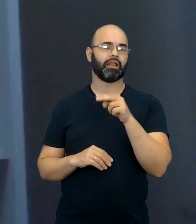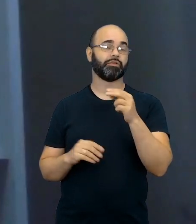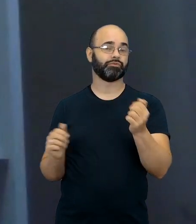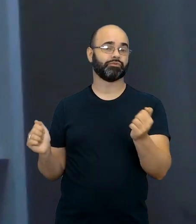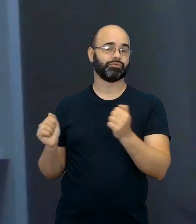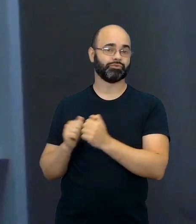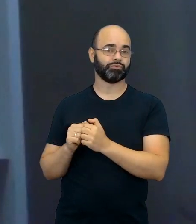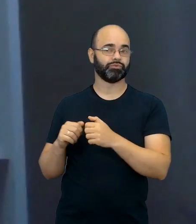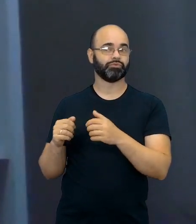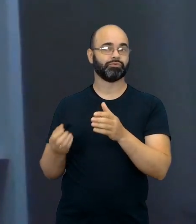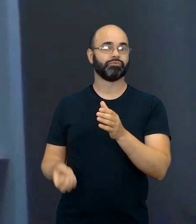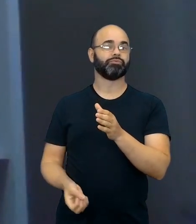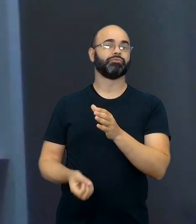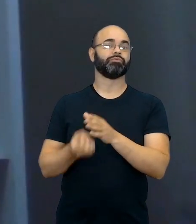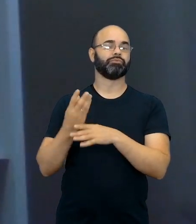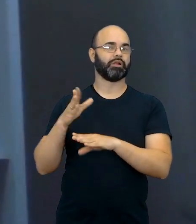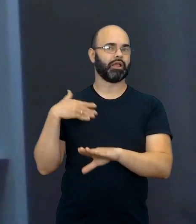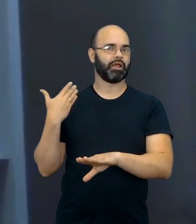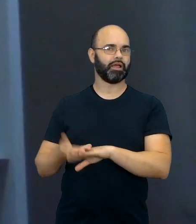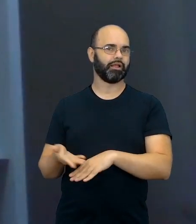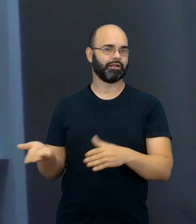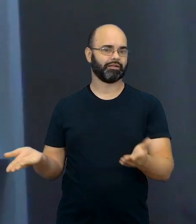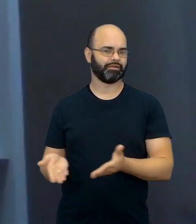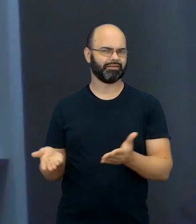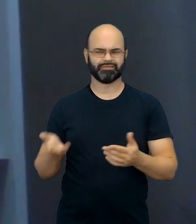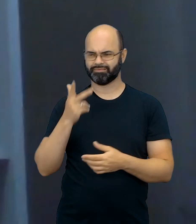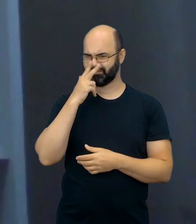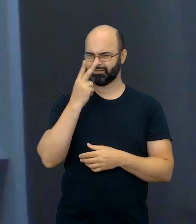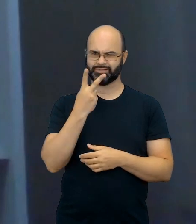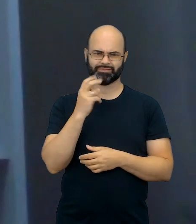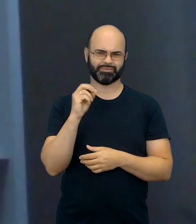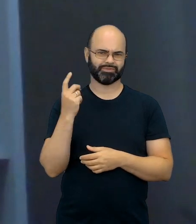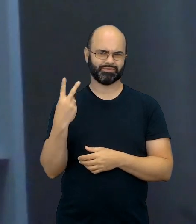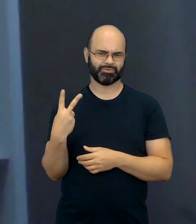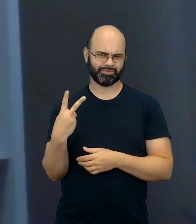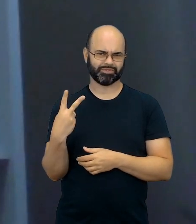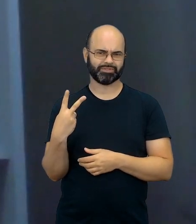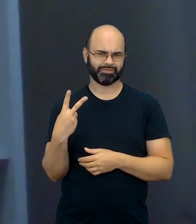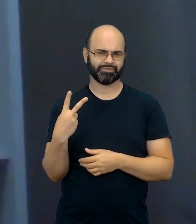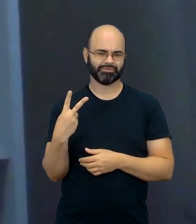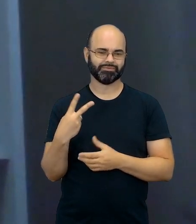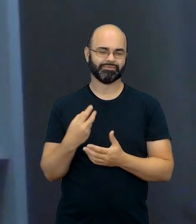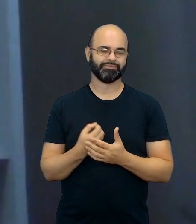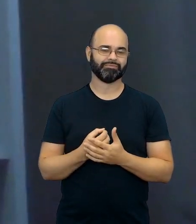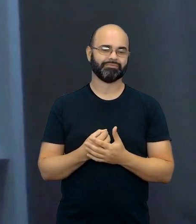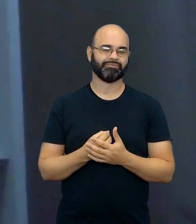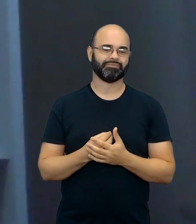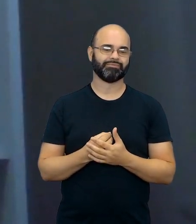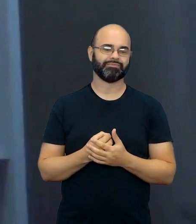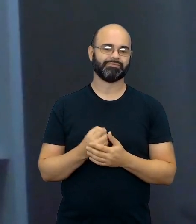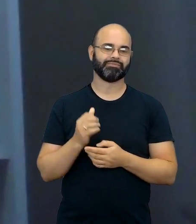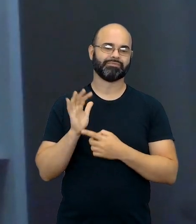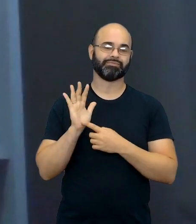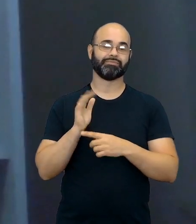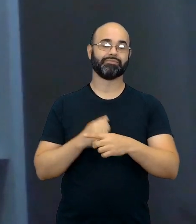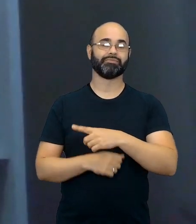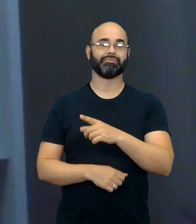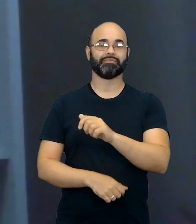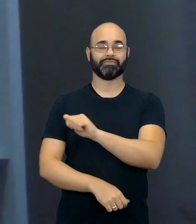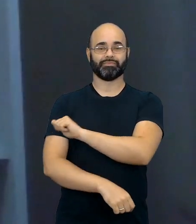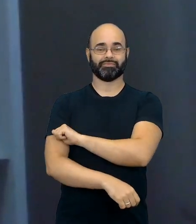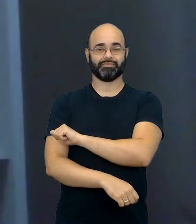criaram essa fundação que existe até hoje, pelo menos até 2012 existia, onde se mostra aí para os